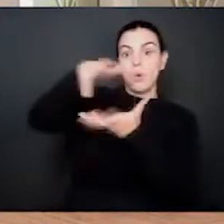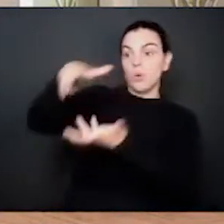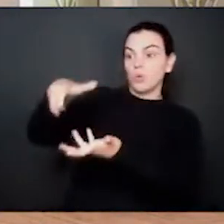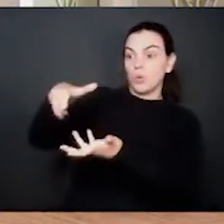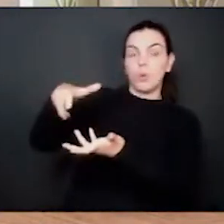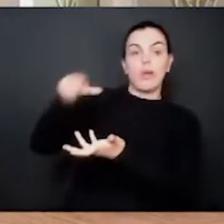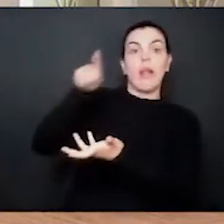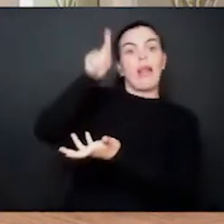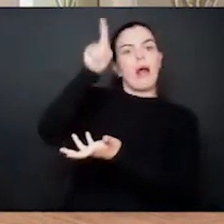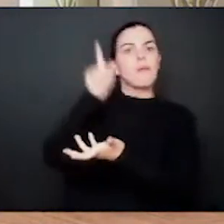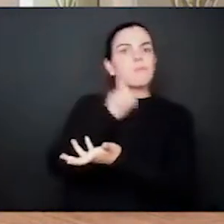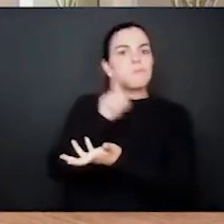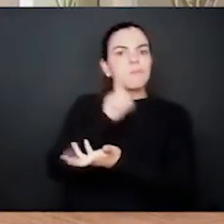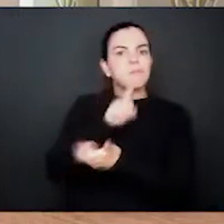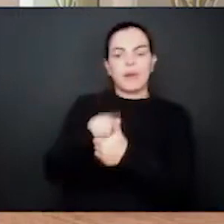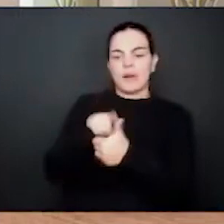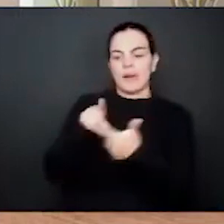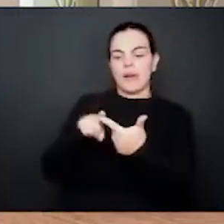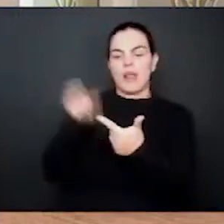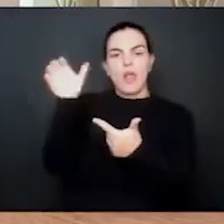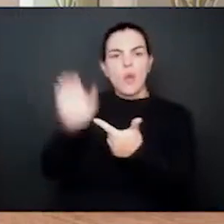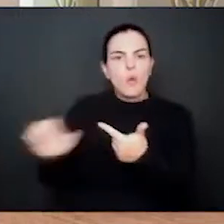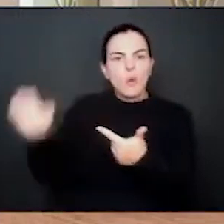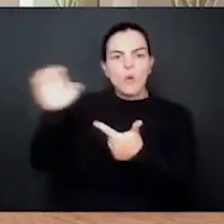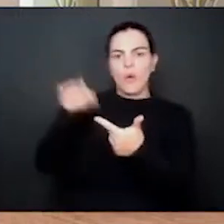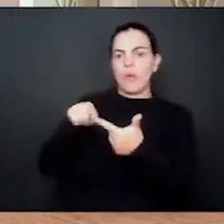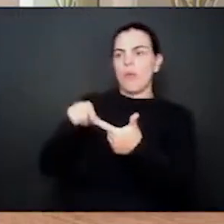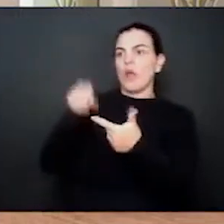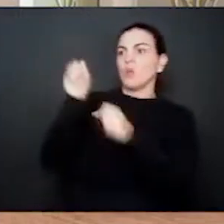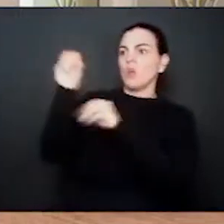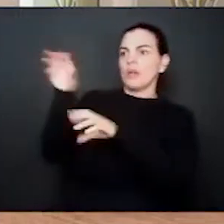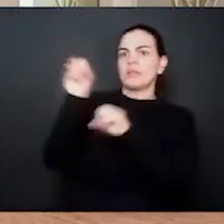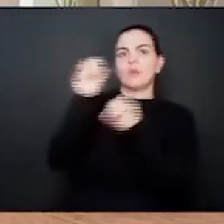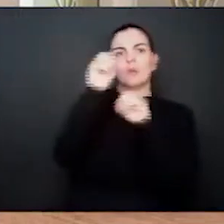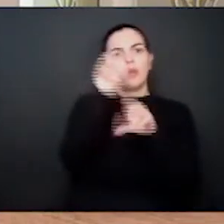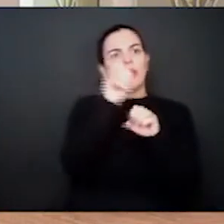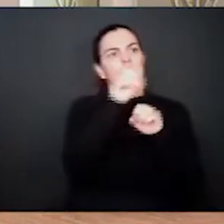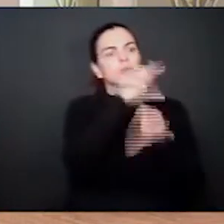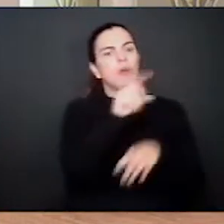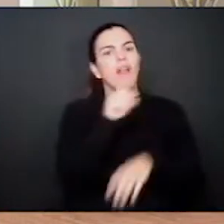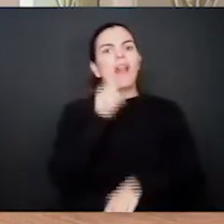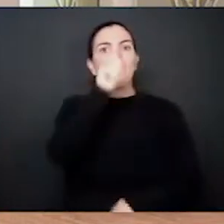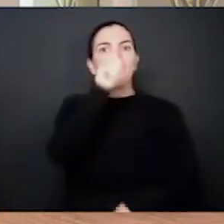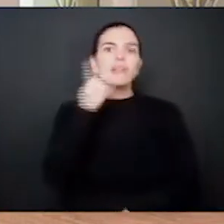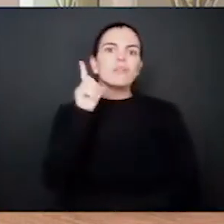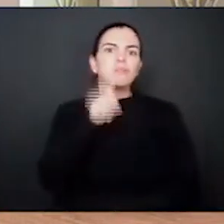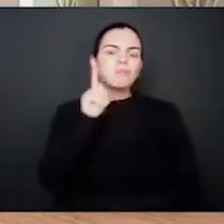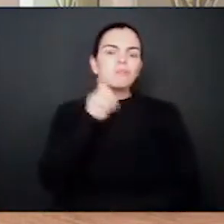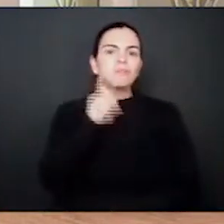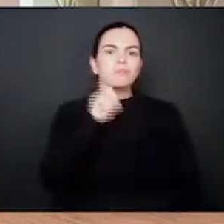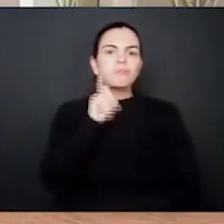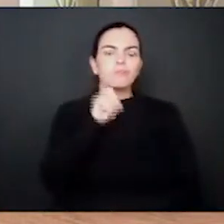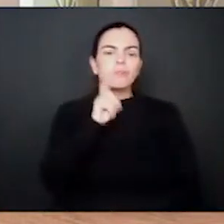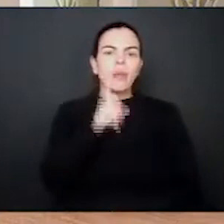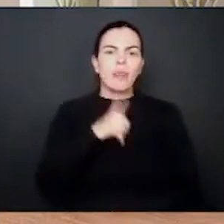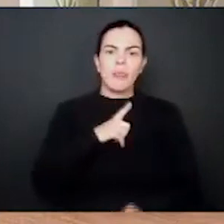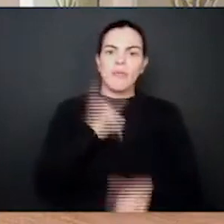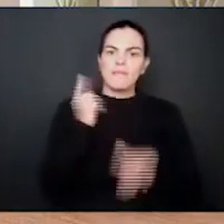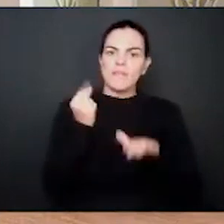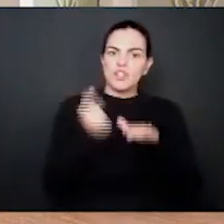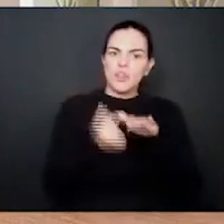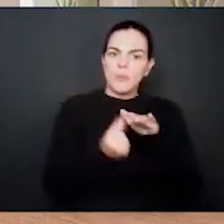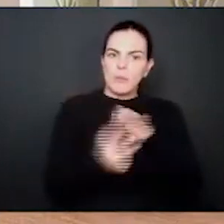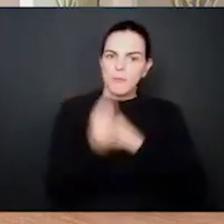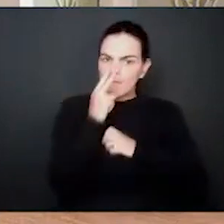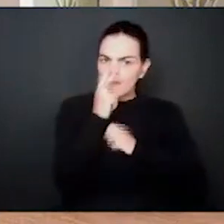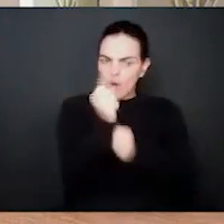educação europeia. Por que que nos Estados Unidos investem pesado na educação infantil, investem pesado no ensino